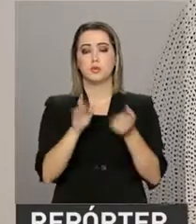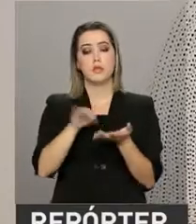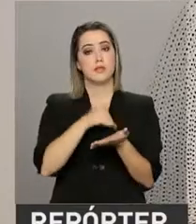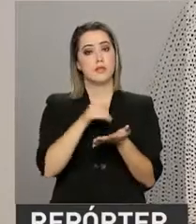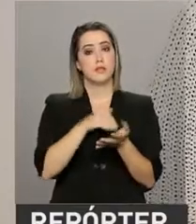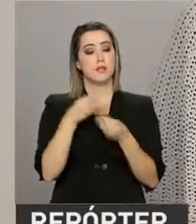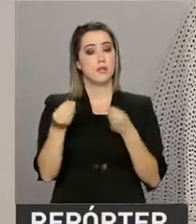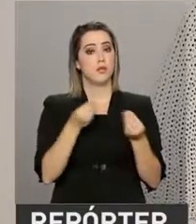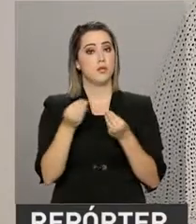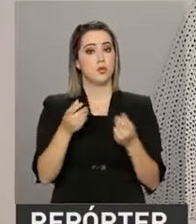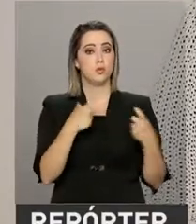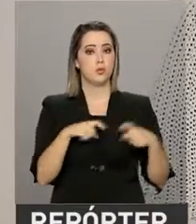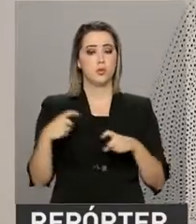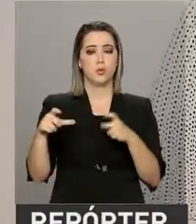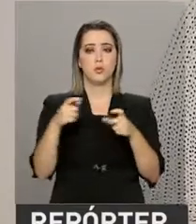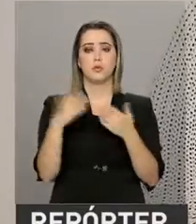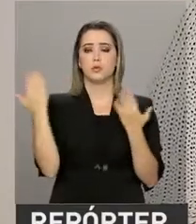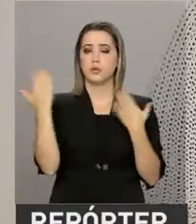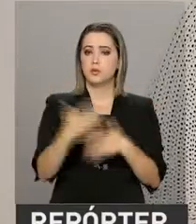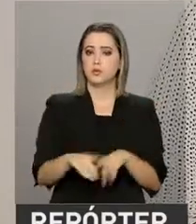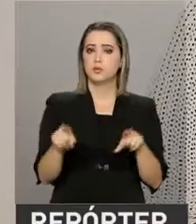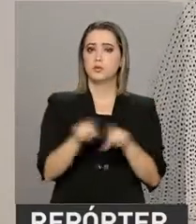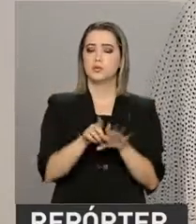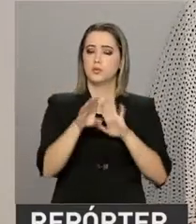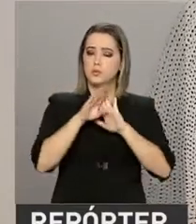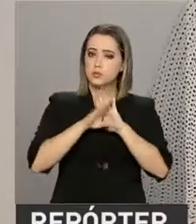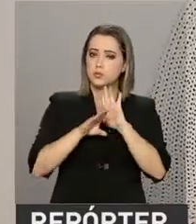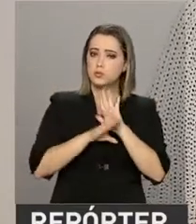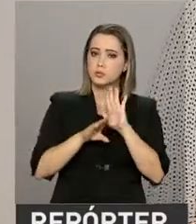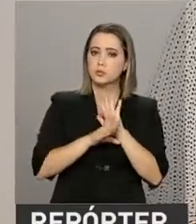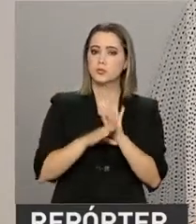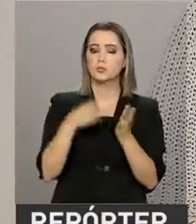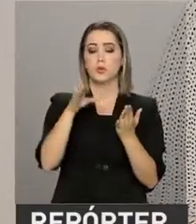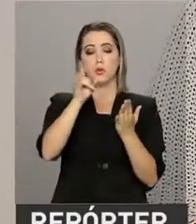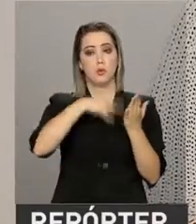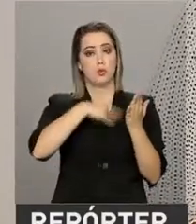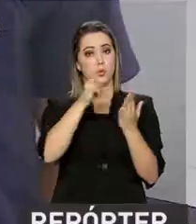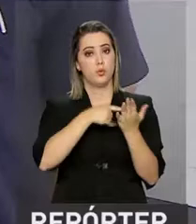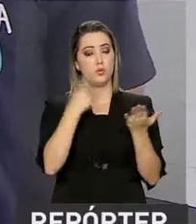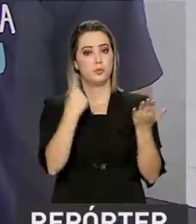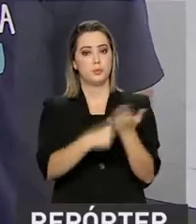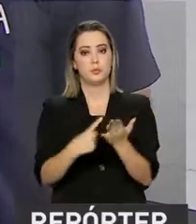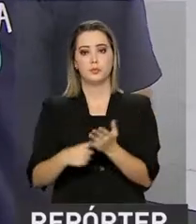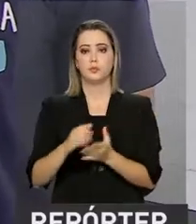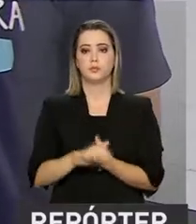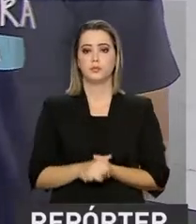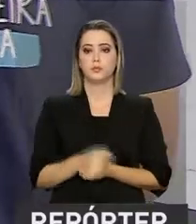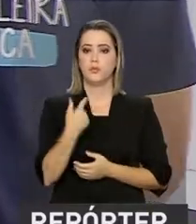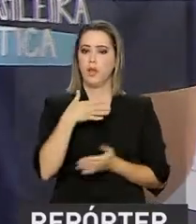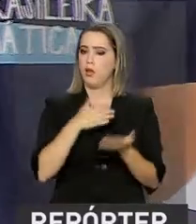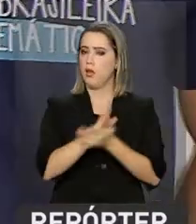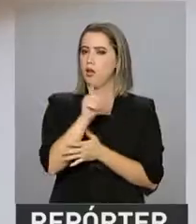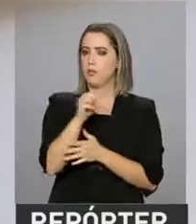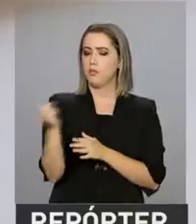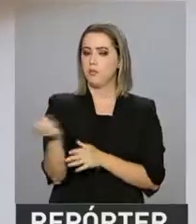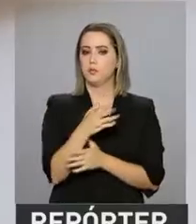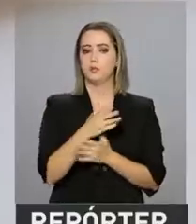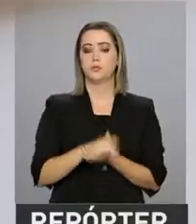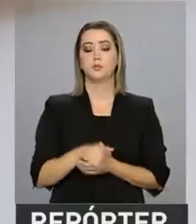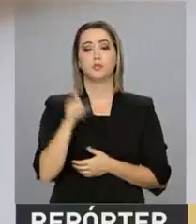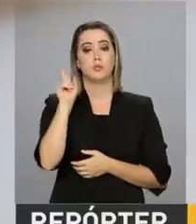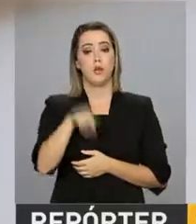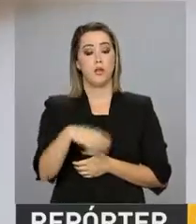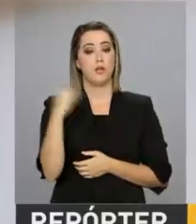os locais de prova o cronograma e o cartão de confirmação débora aprovou a novidade é muito